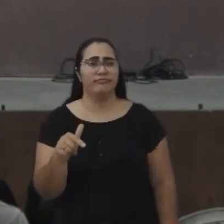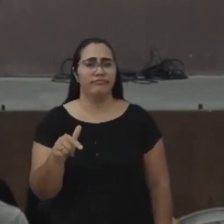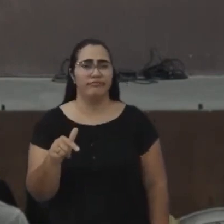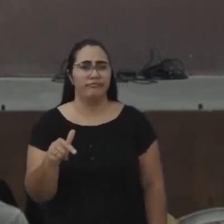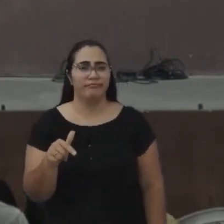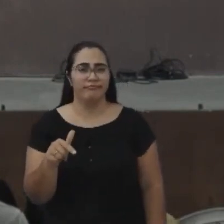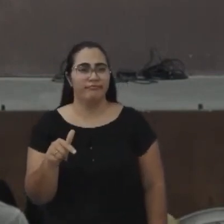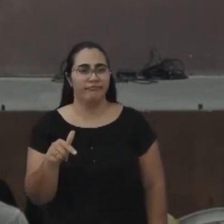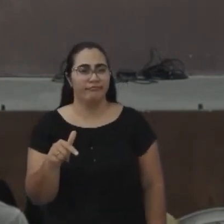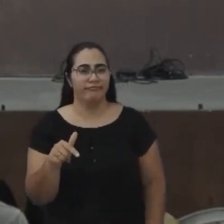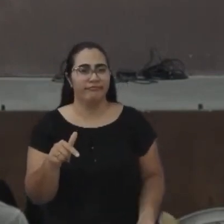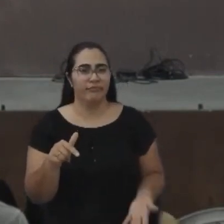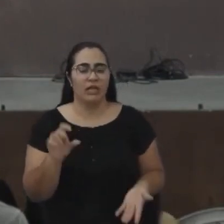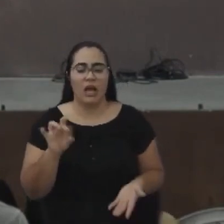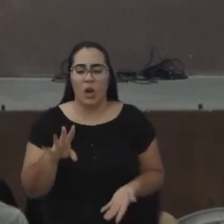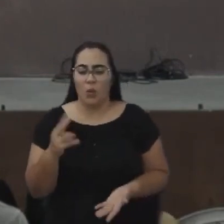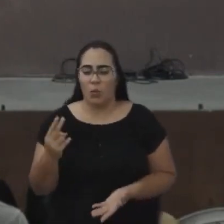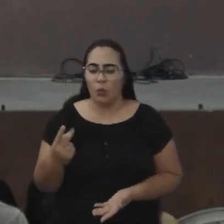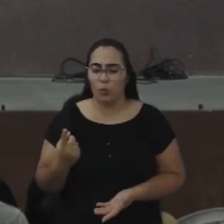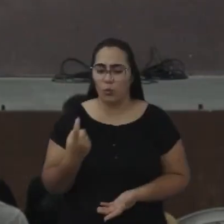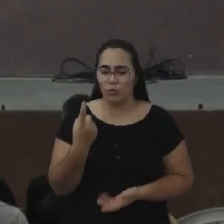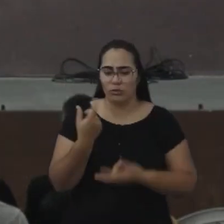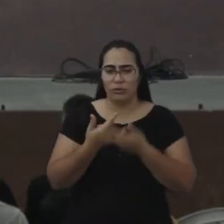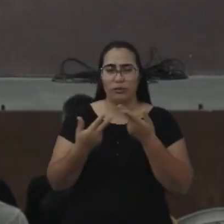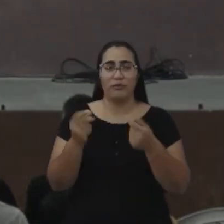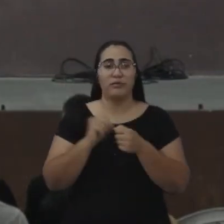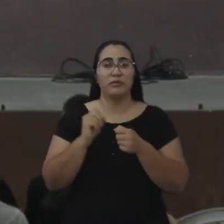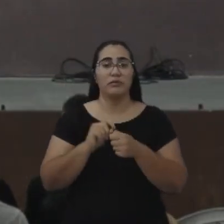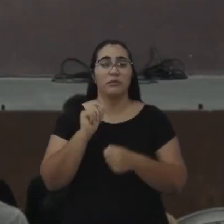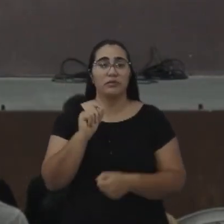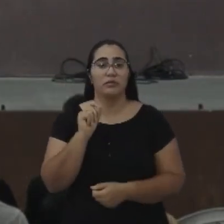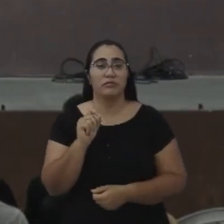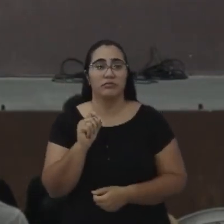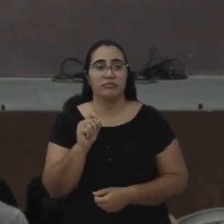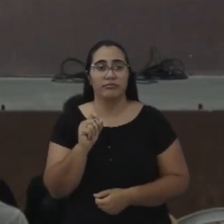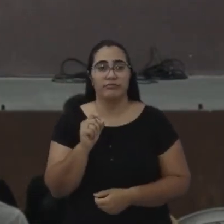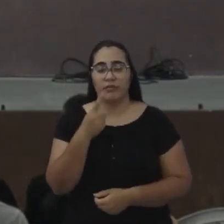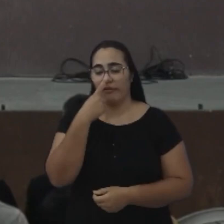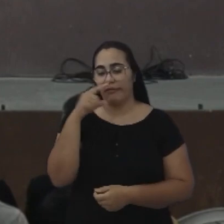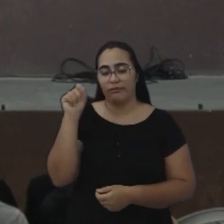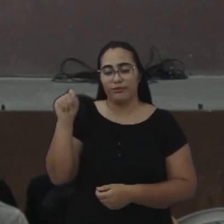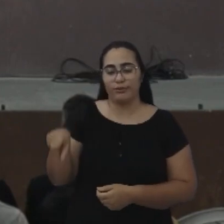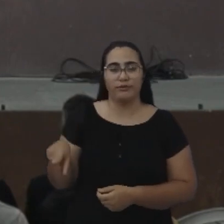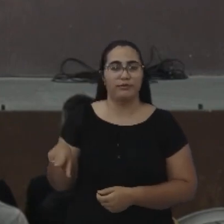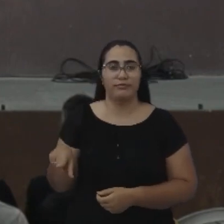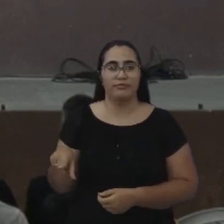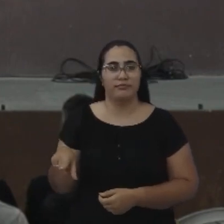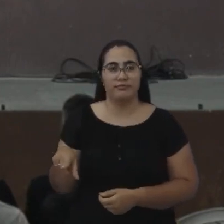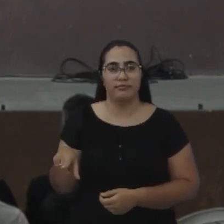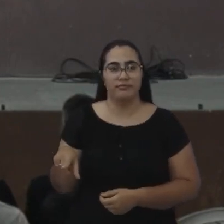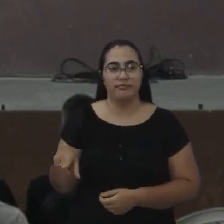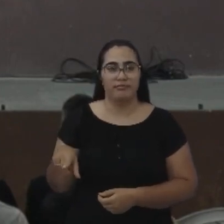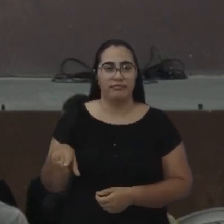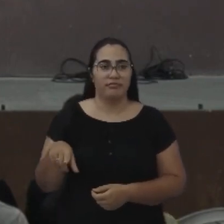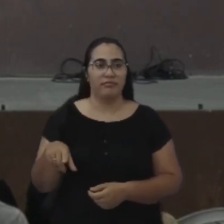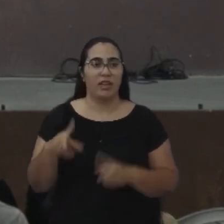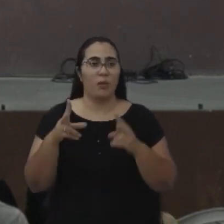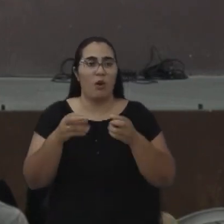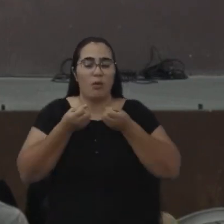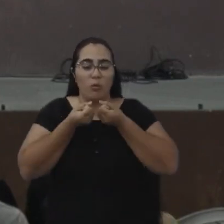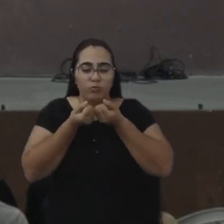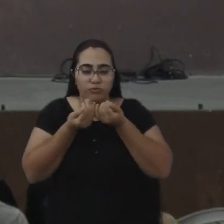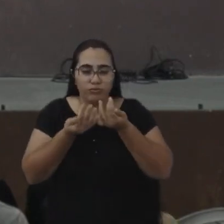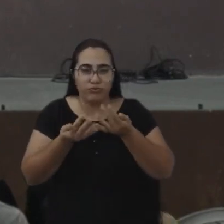sal. A única coisa que ele serve é ser lançado fora, é virar terra. ele